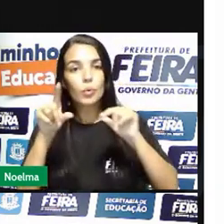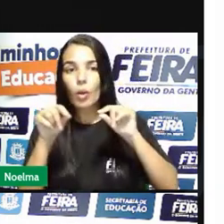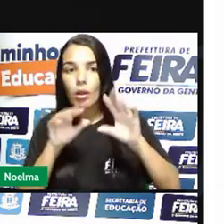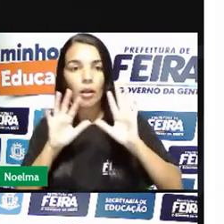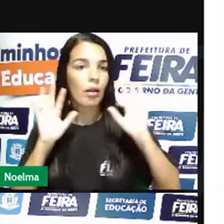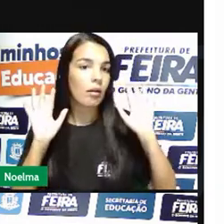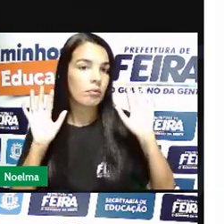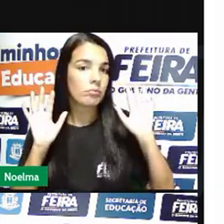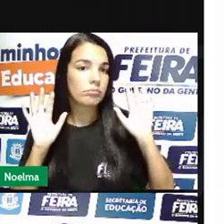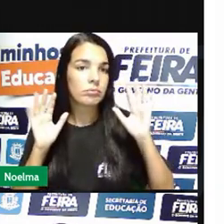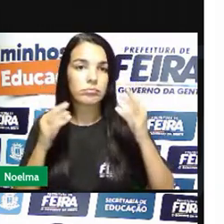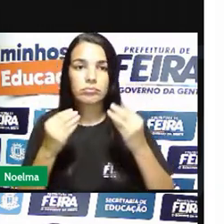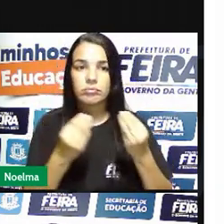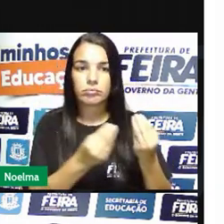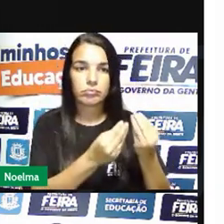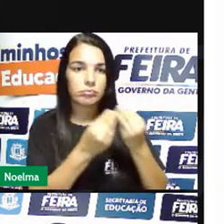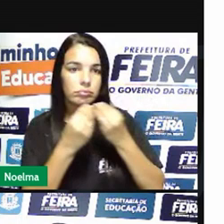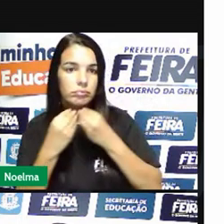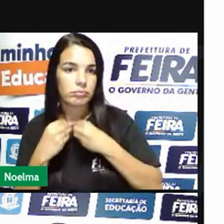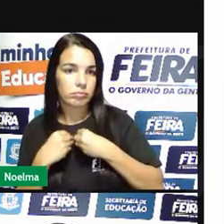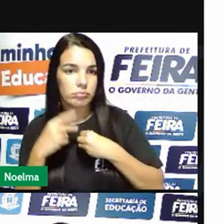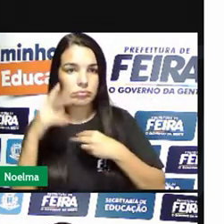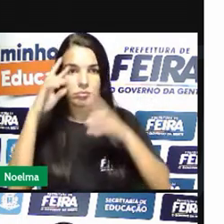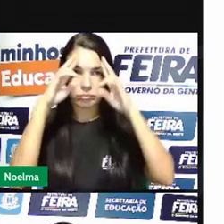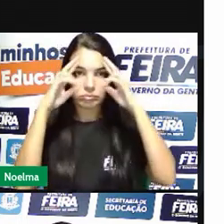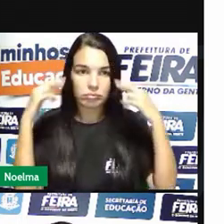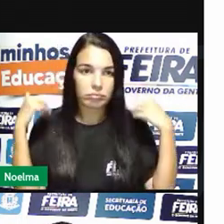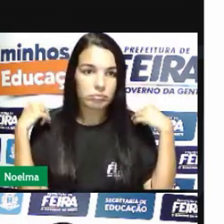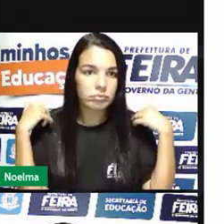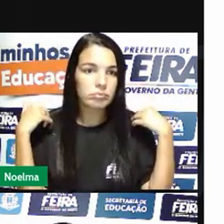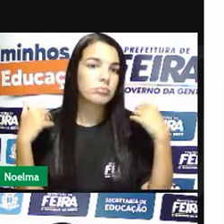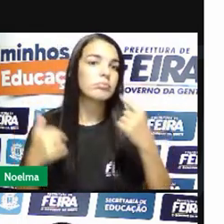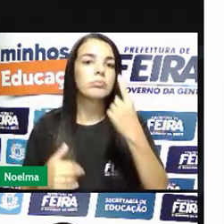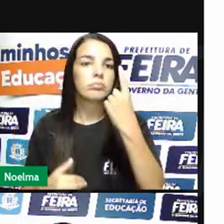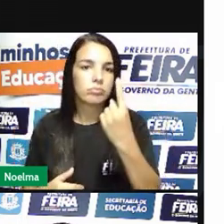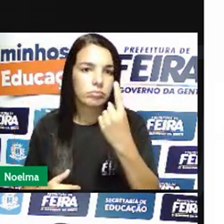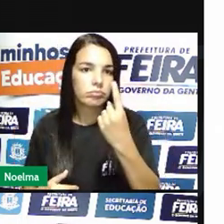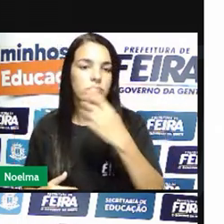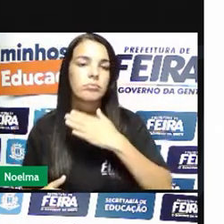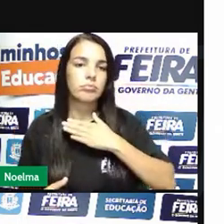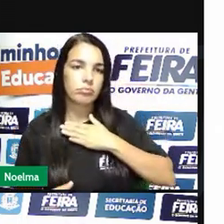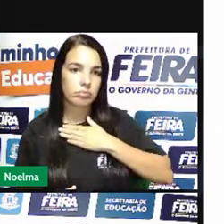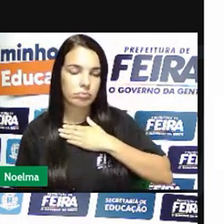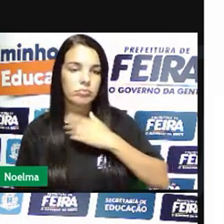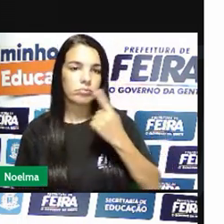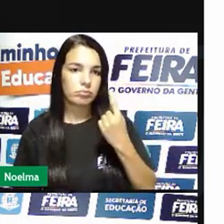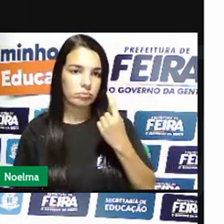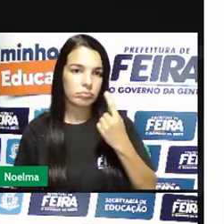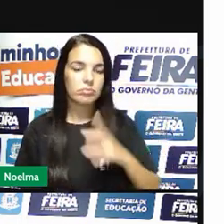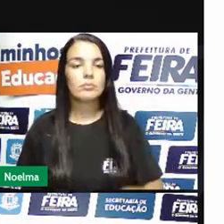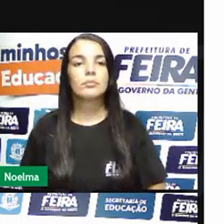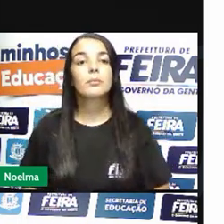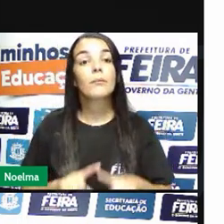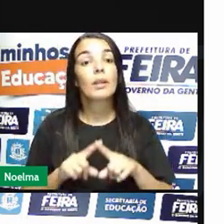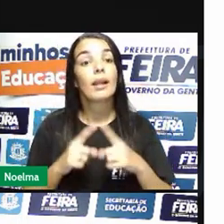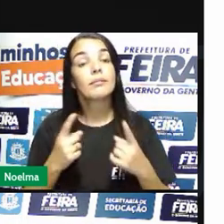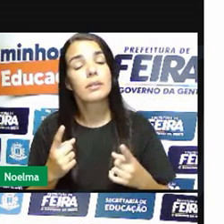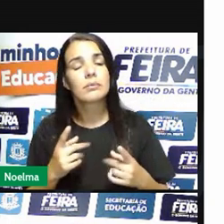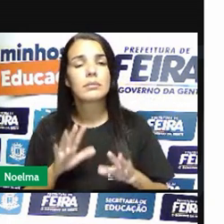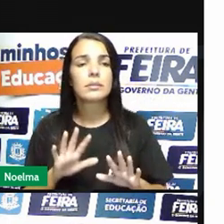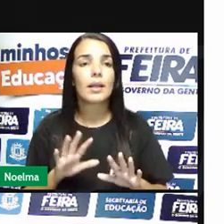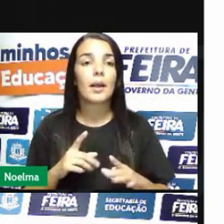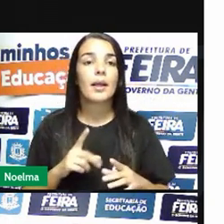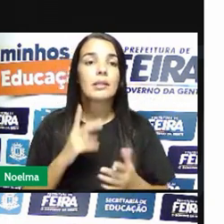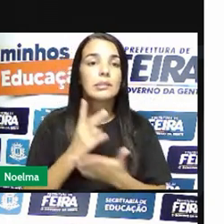Igual vou escolher que uma parte vou dar para pró Noel meu ficou uma uma parte de duas então